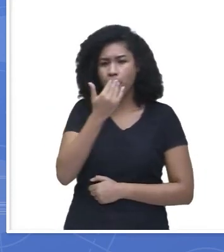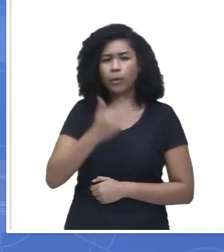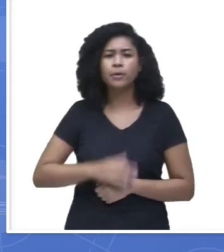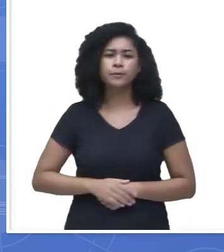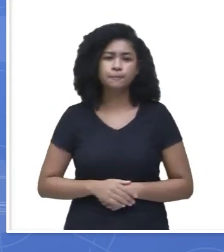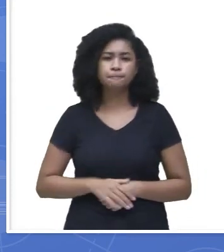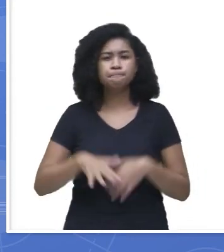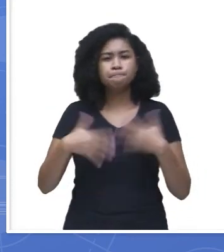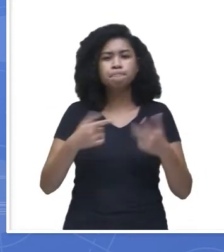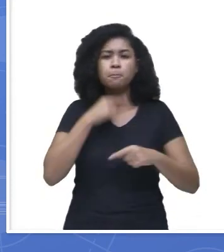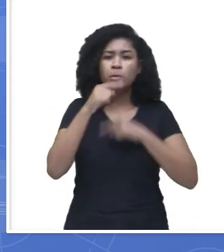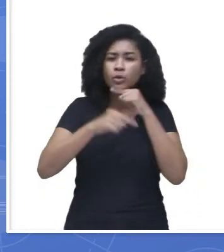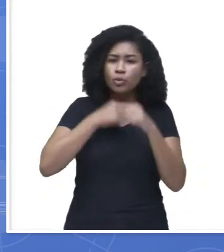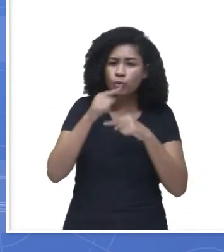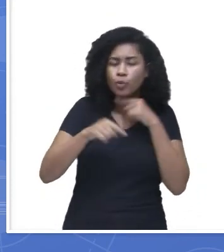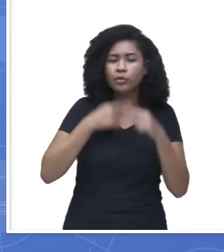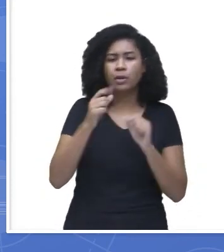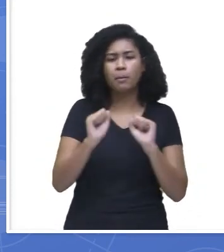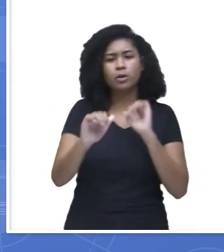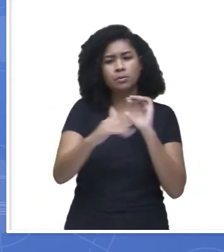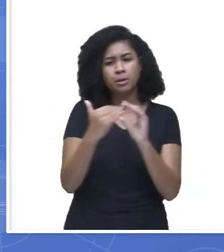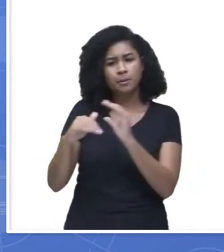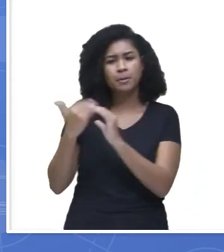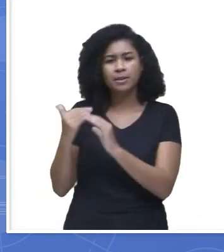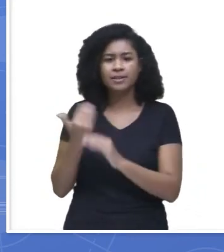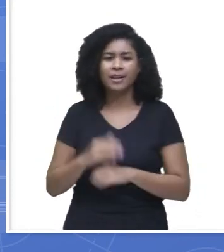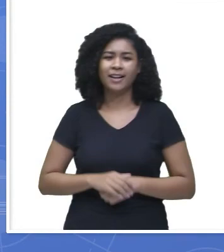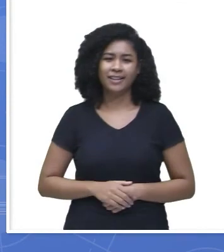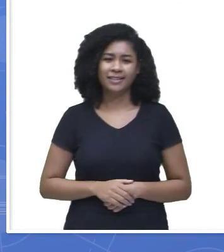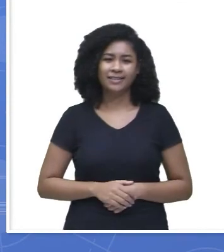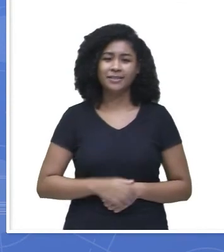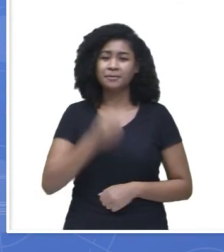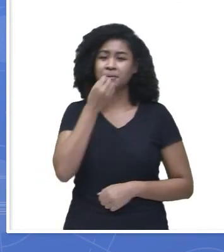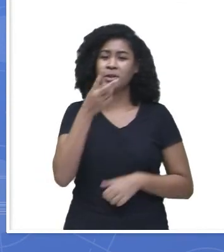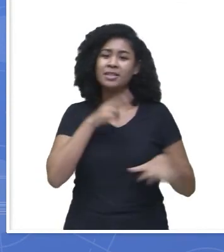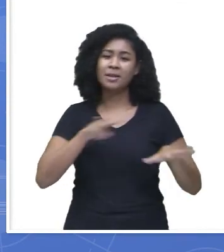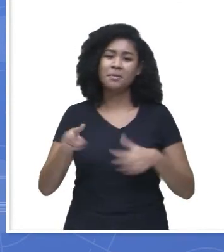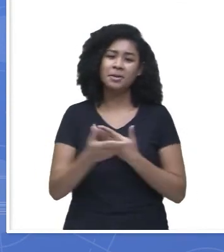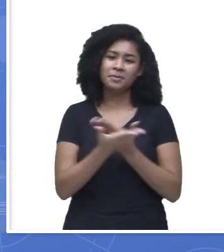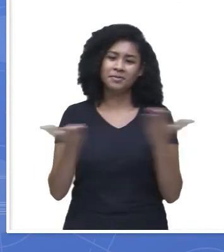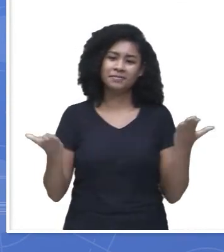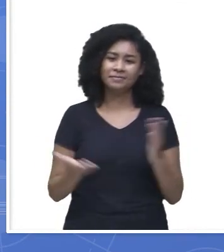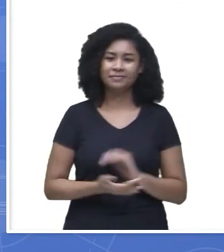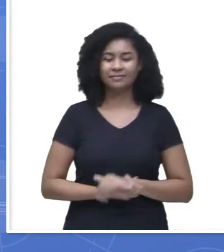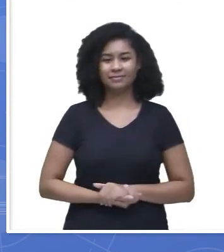dúvida, podem nos chamar, fiquem à vontade. Uma excelente semana para todos nós.